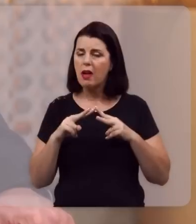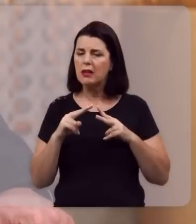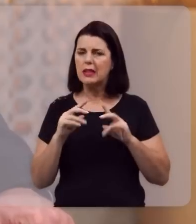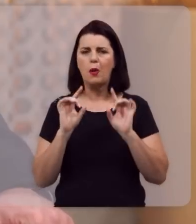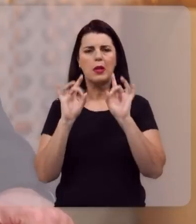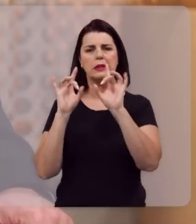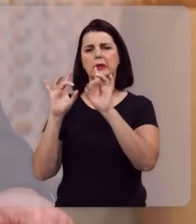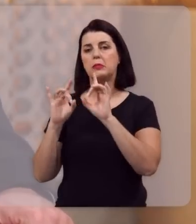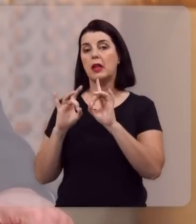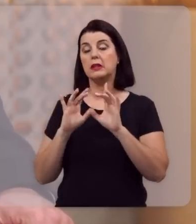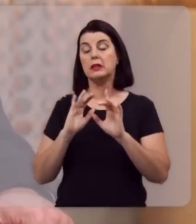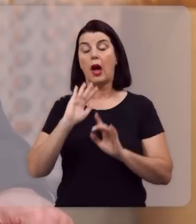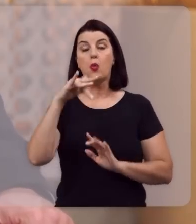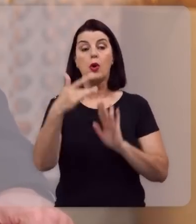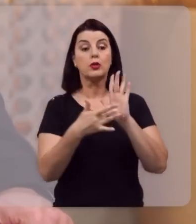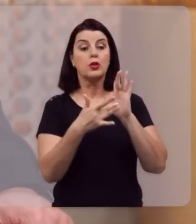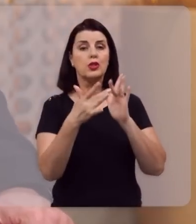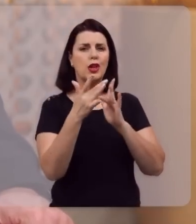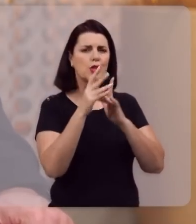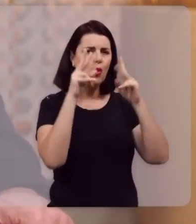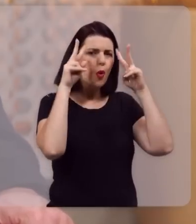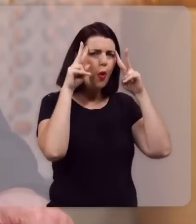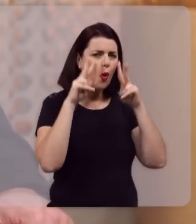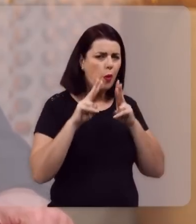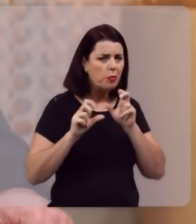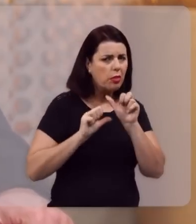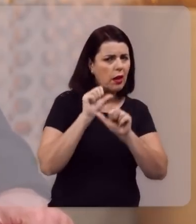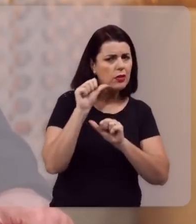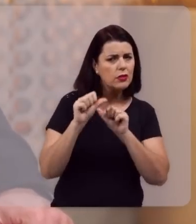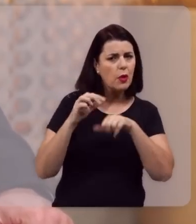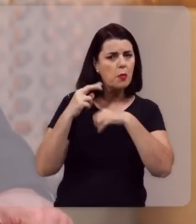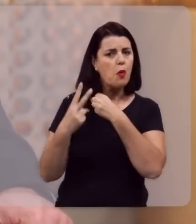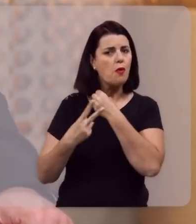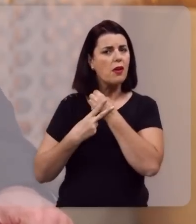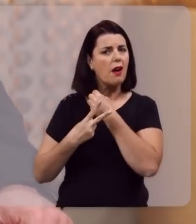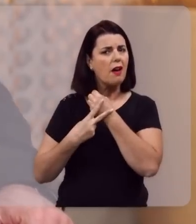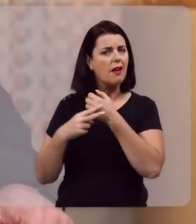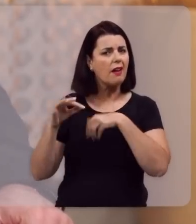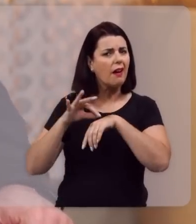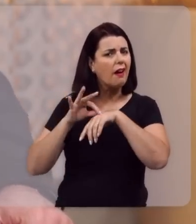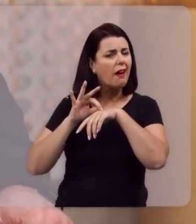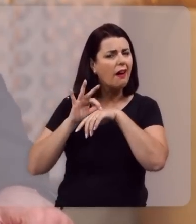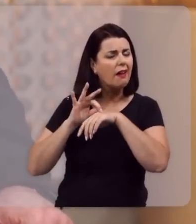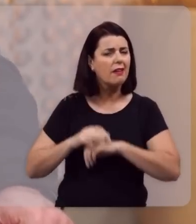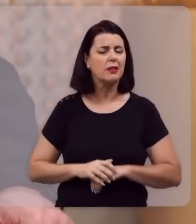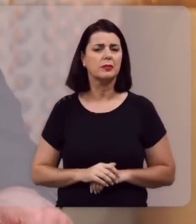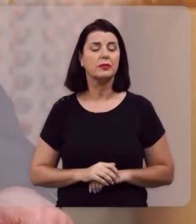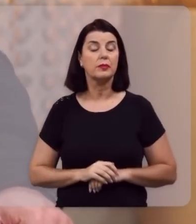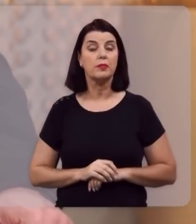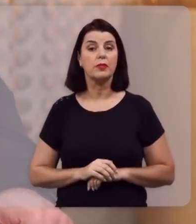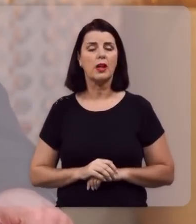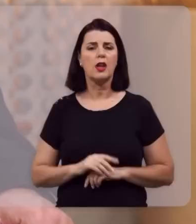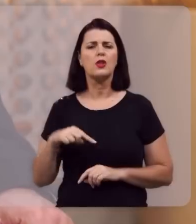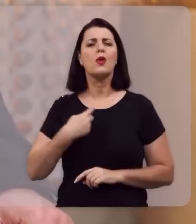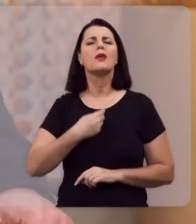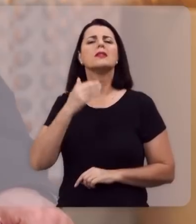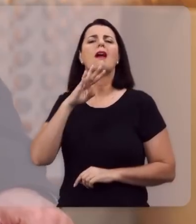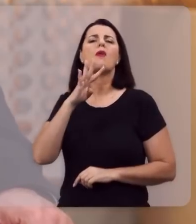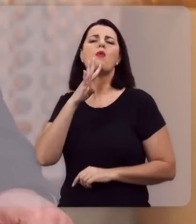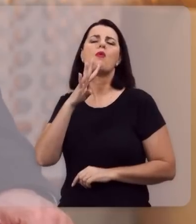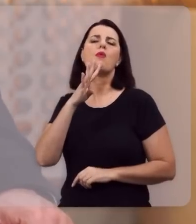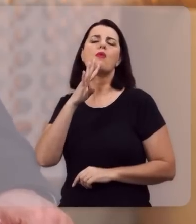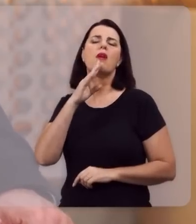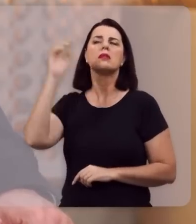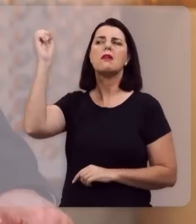se humilhou, assumindo forma de gente, como a gente, que a gente, então, toma conhecimento